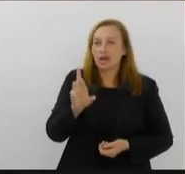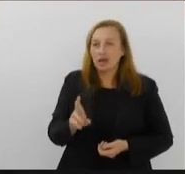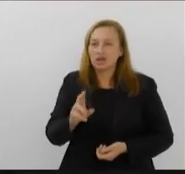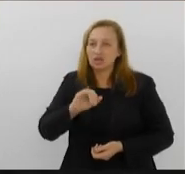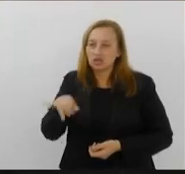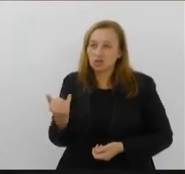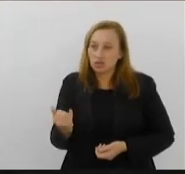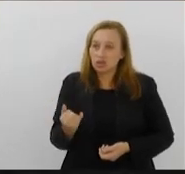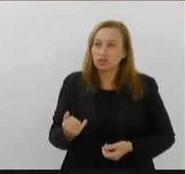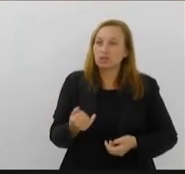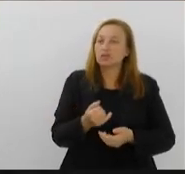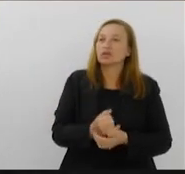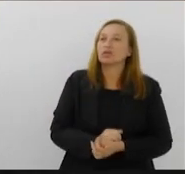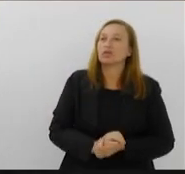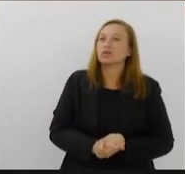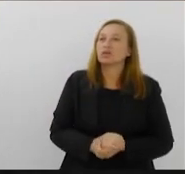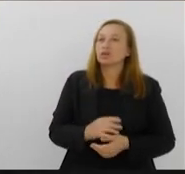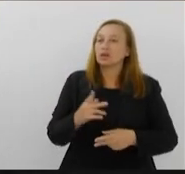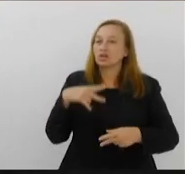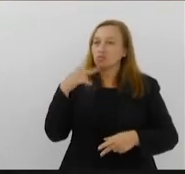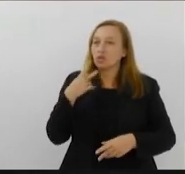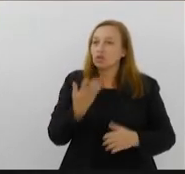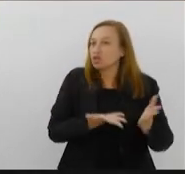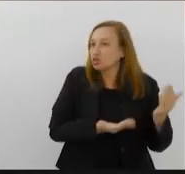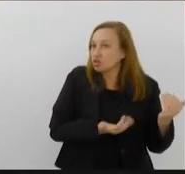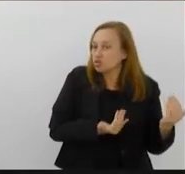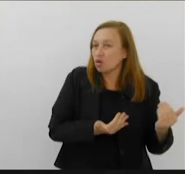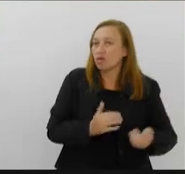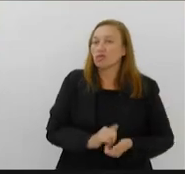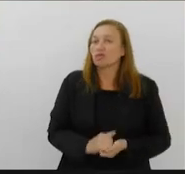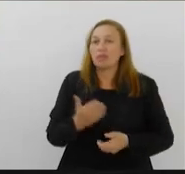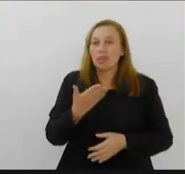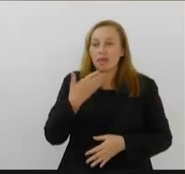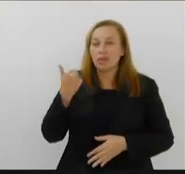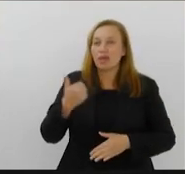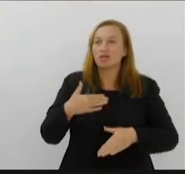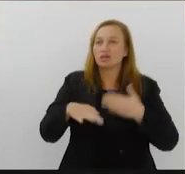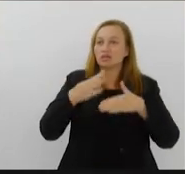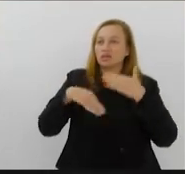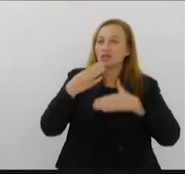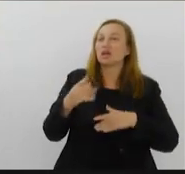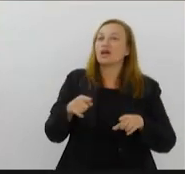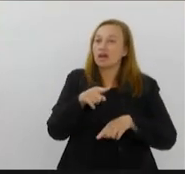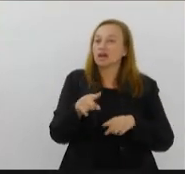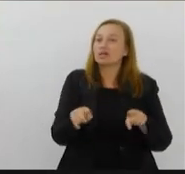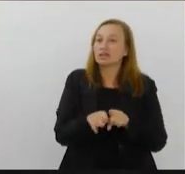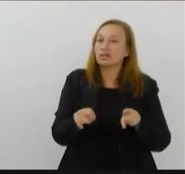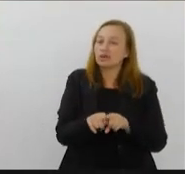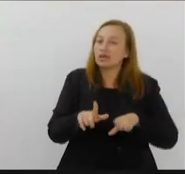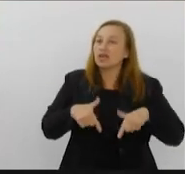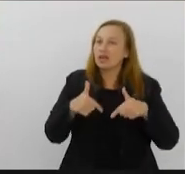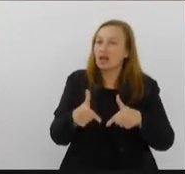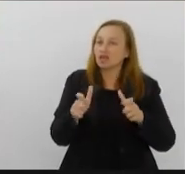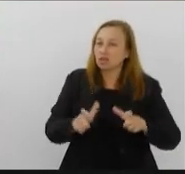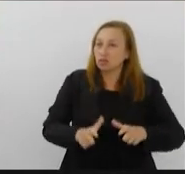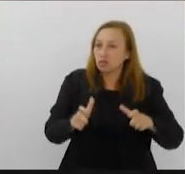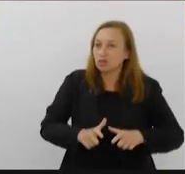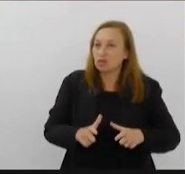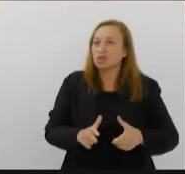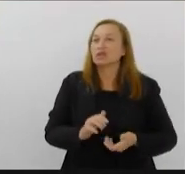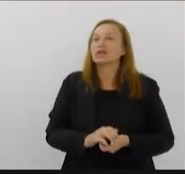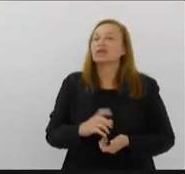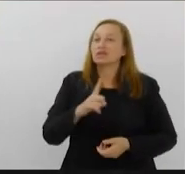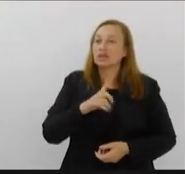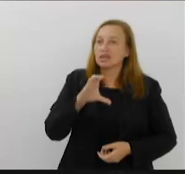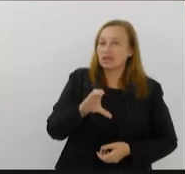Brasil afora, as políticas de juventude que são melhores sucedidas são aquelas que também atuam no território. Então, ter um CRJ